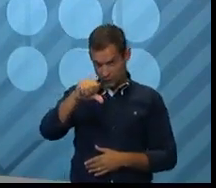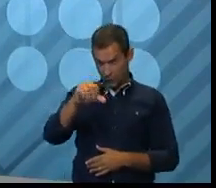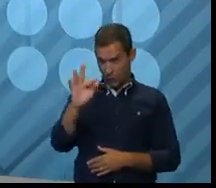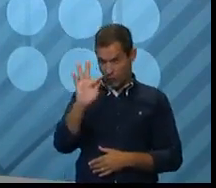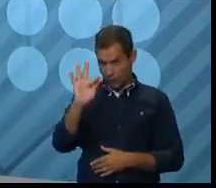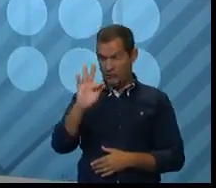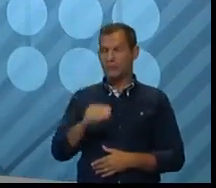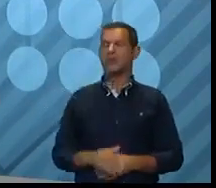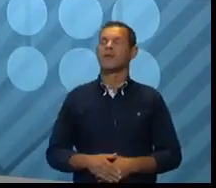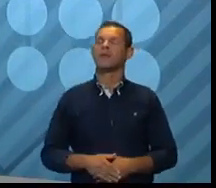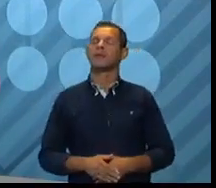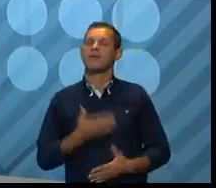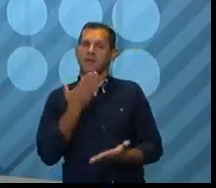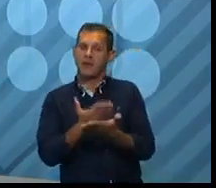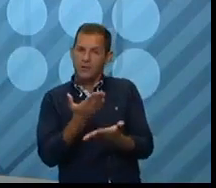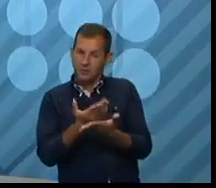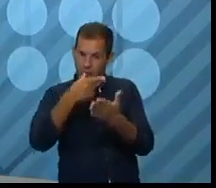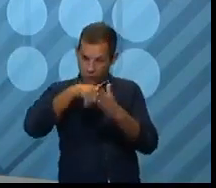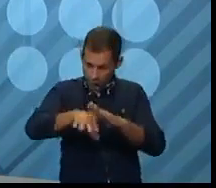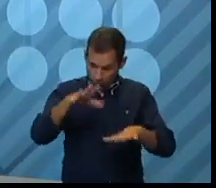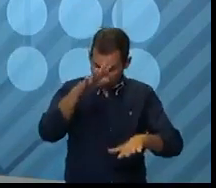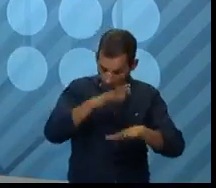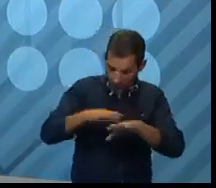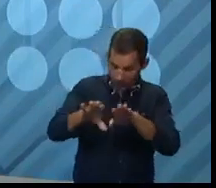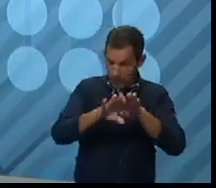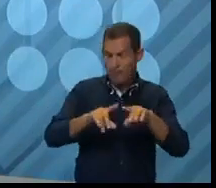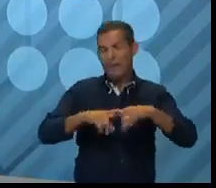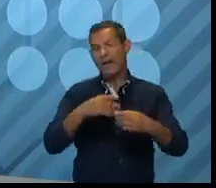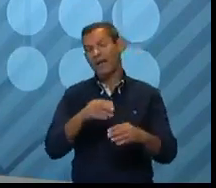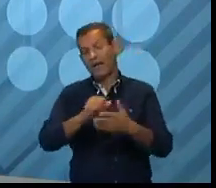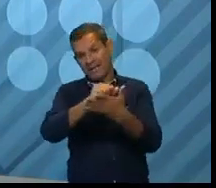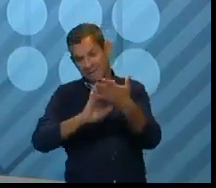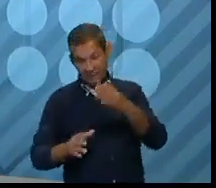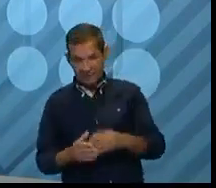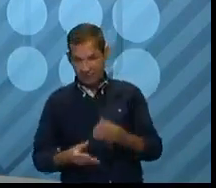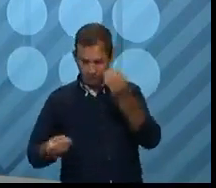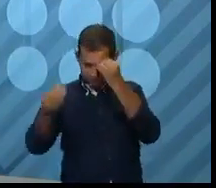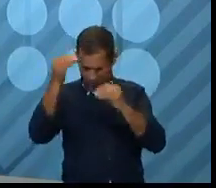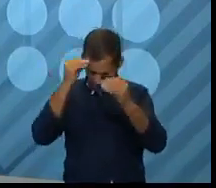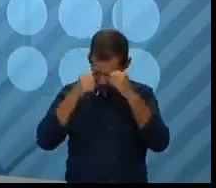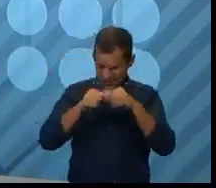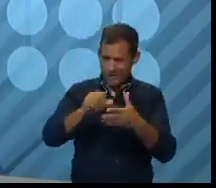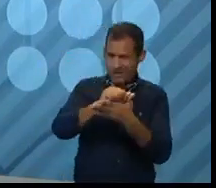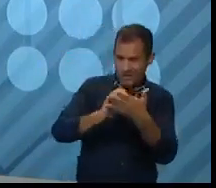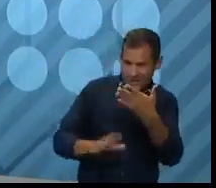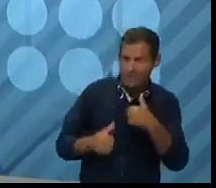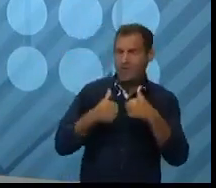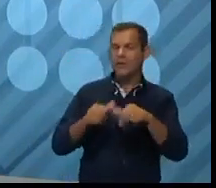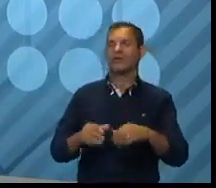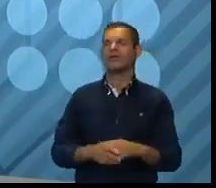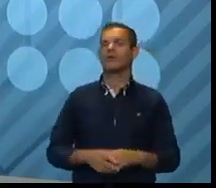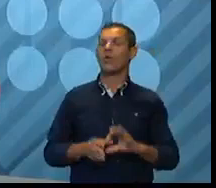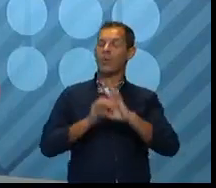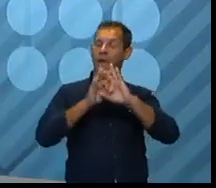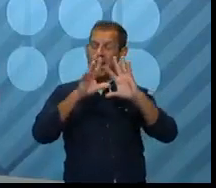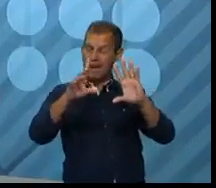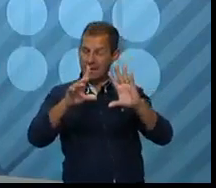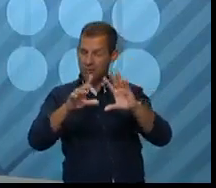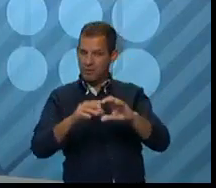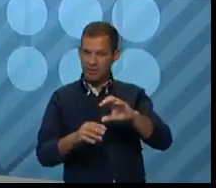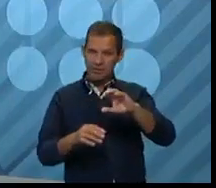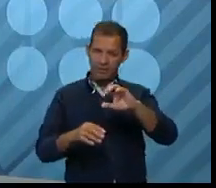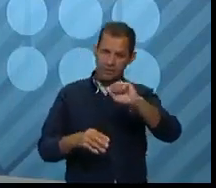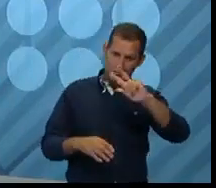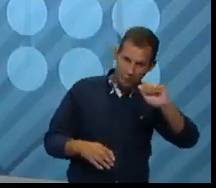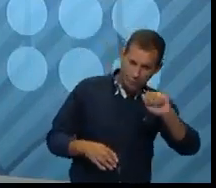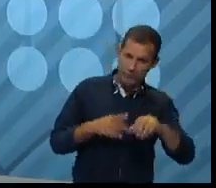dos estudos continuados, a parte do nivelamento. Em relação aos exercícios de fixação, esses exercícios eles estarão disponíveis no